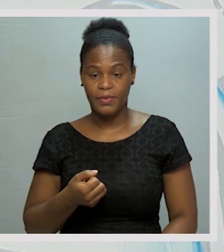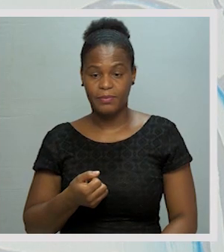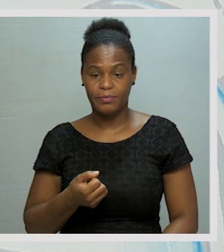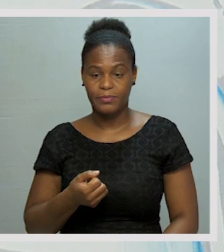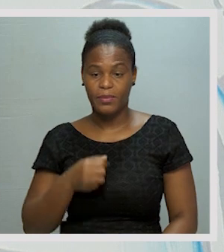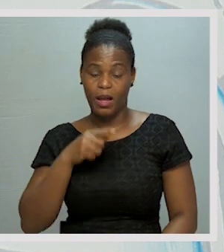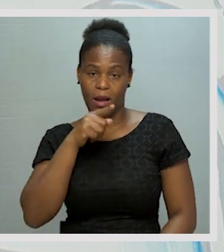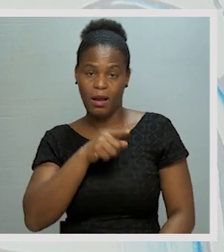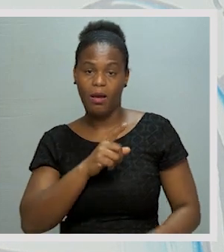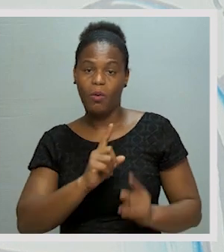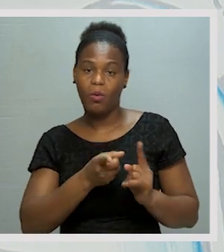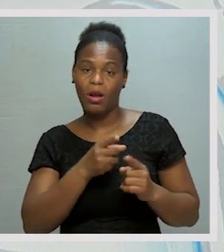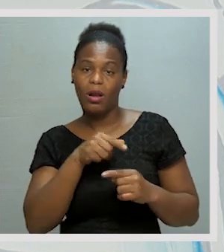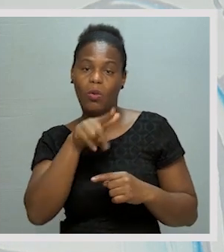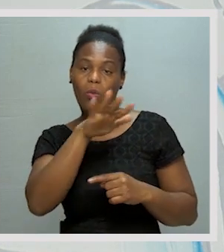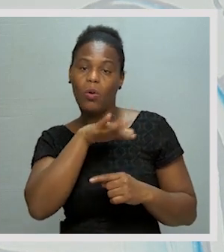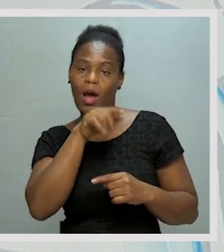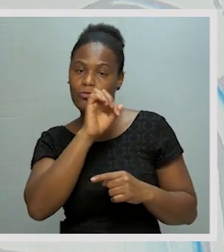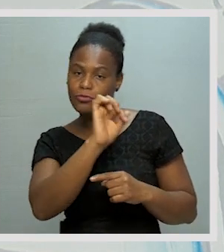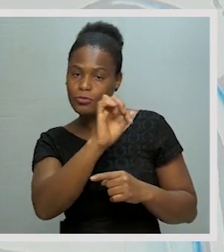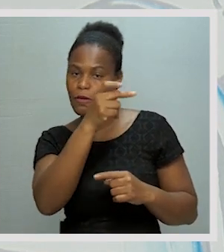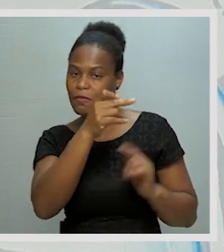transportar esse